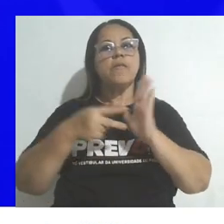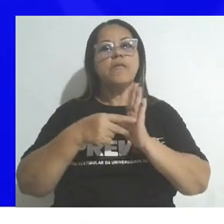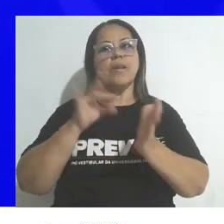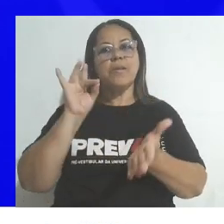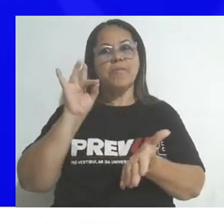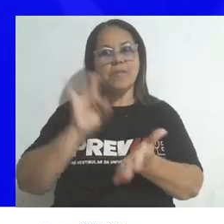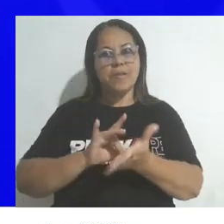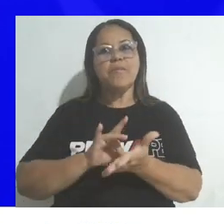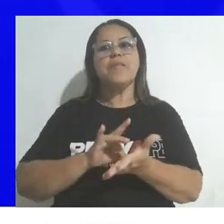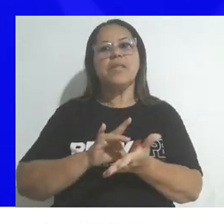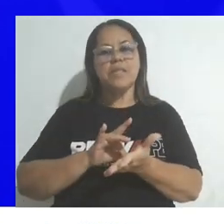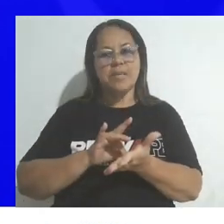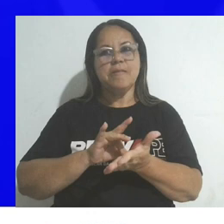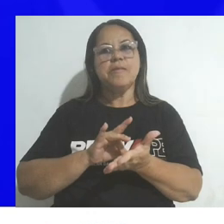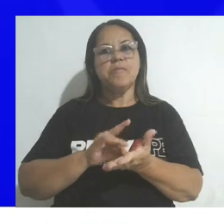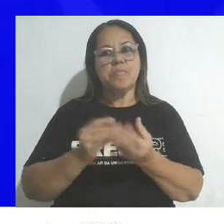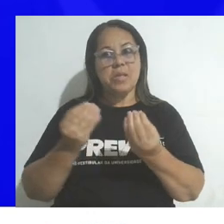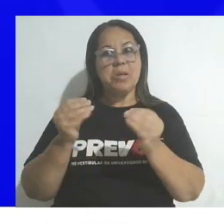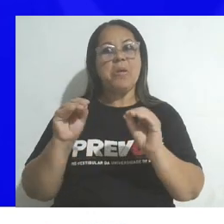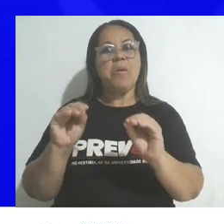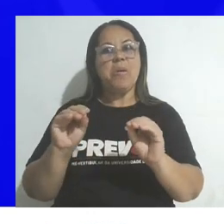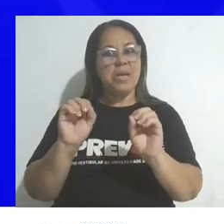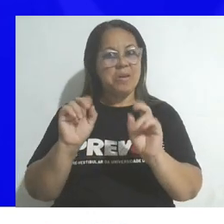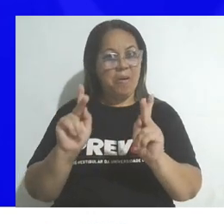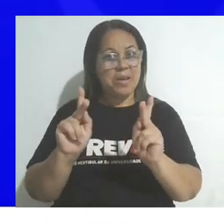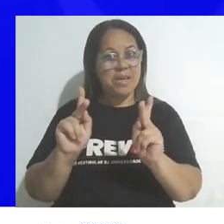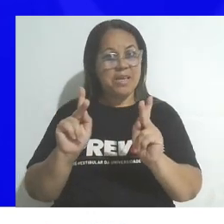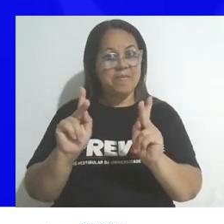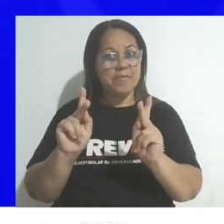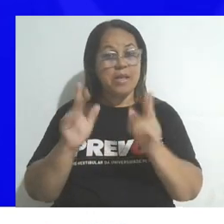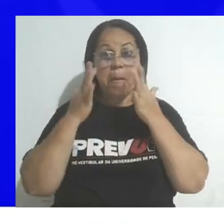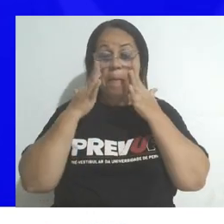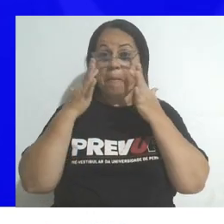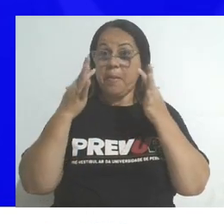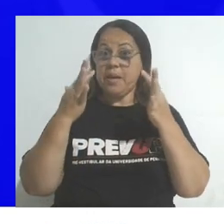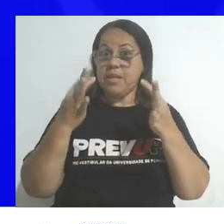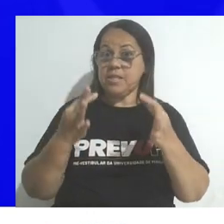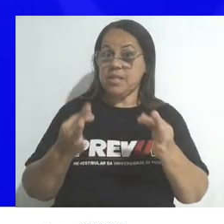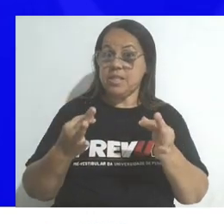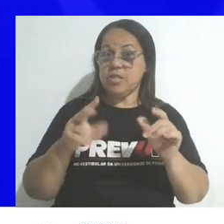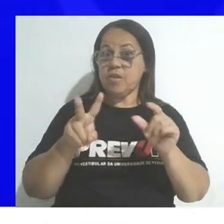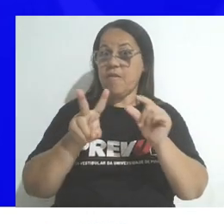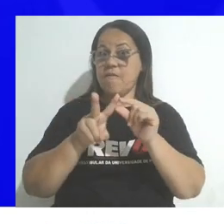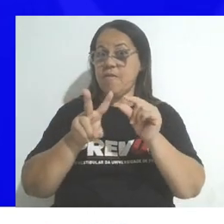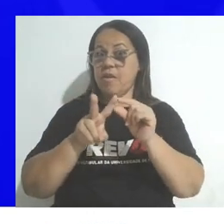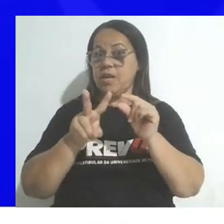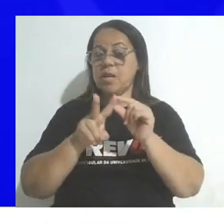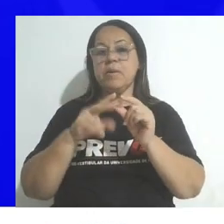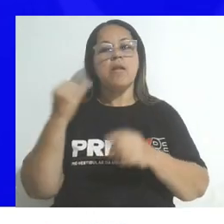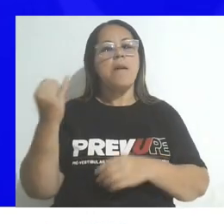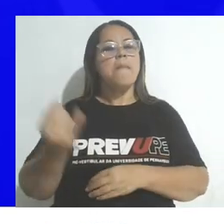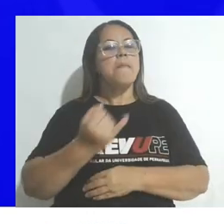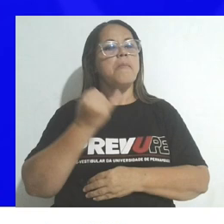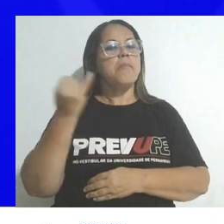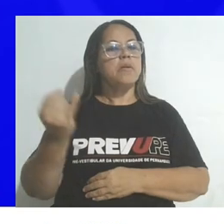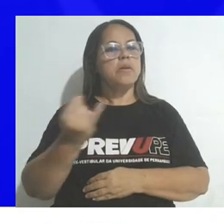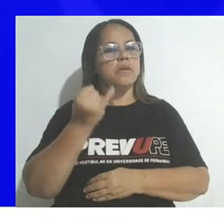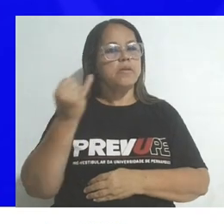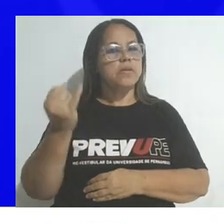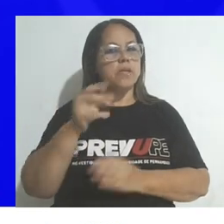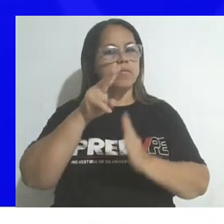significado que encaixa ali que tá sendo empregado naquele momento certo então prestem bem atenção o vocabulário é um elemento muito